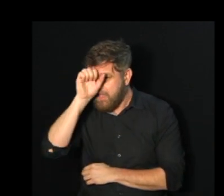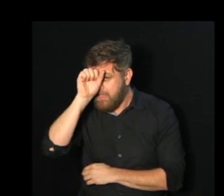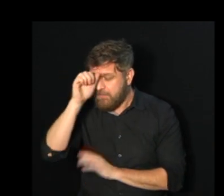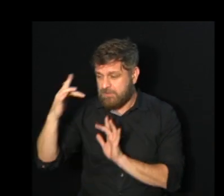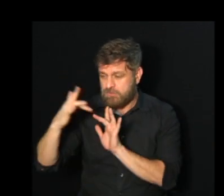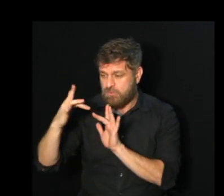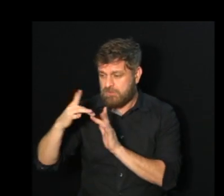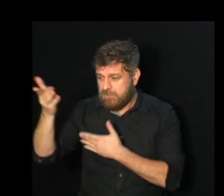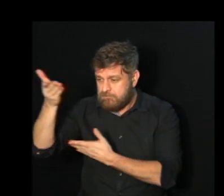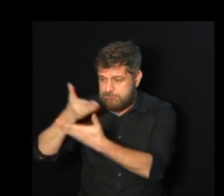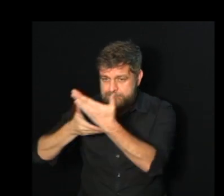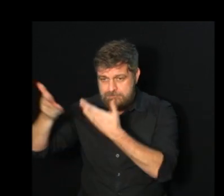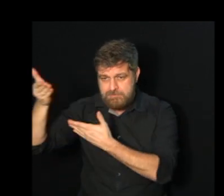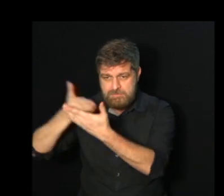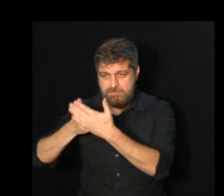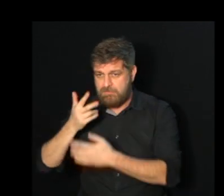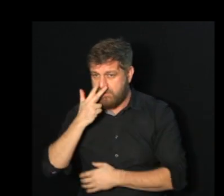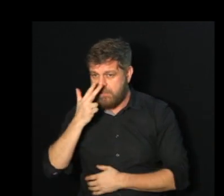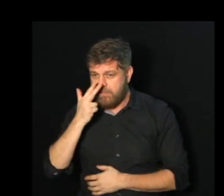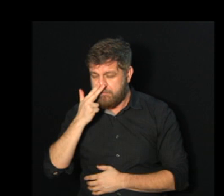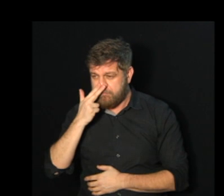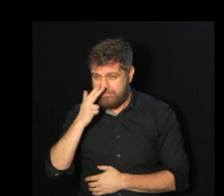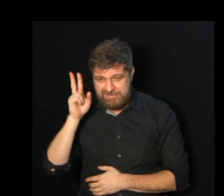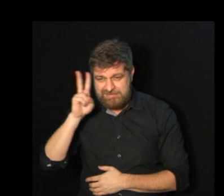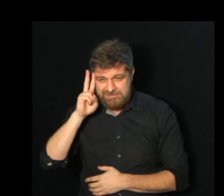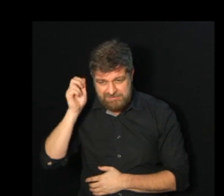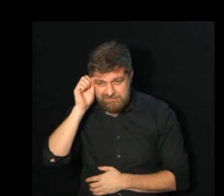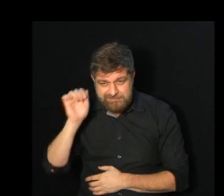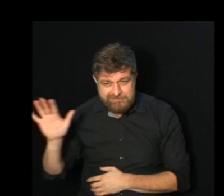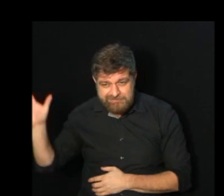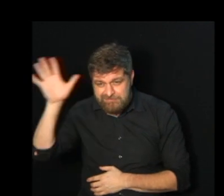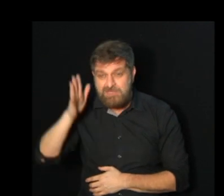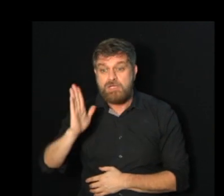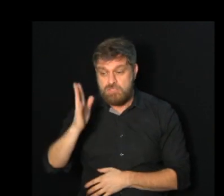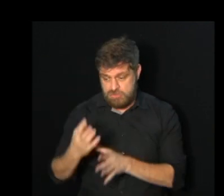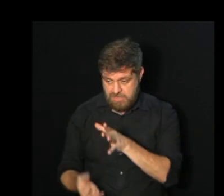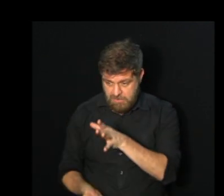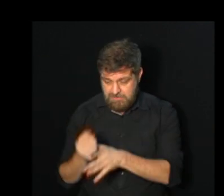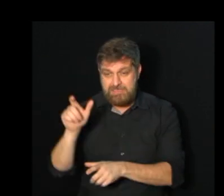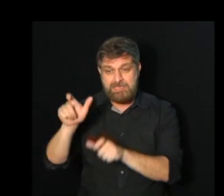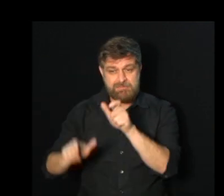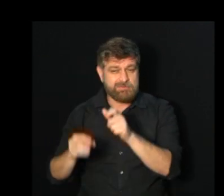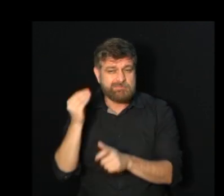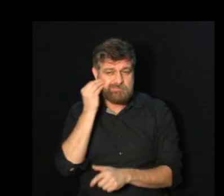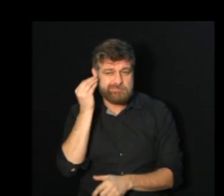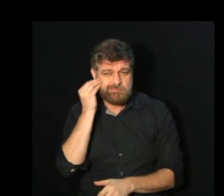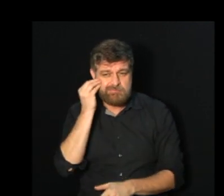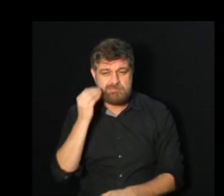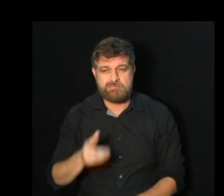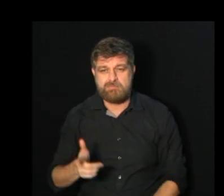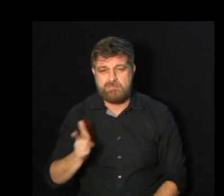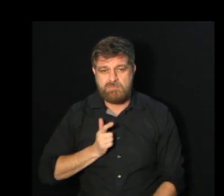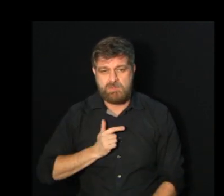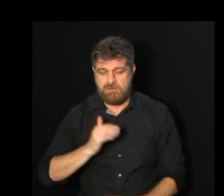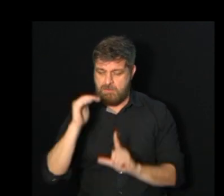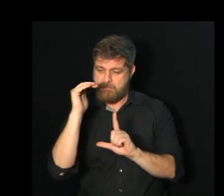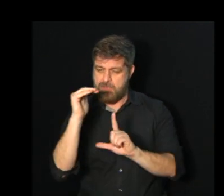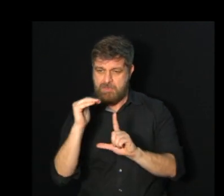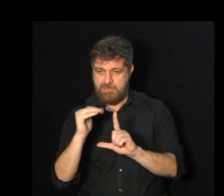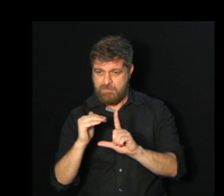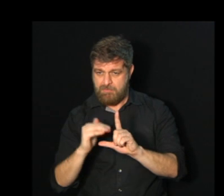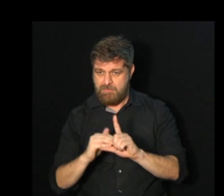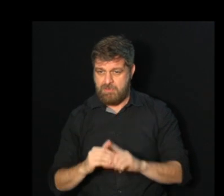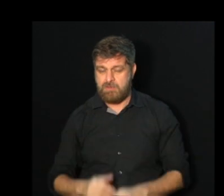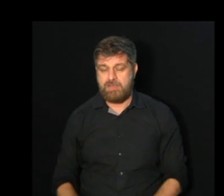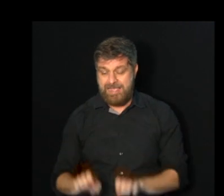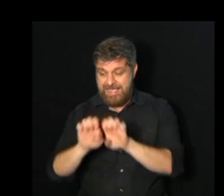mesmo, né? Isso parece um pouco de fantasia, mas já temos pessoas testando. Então, tudo isso é a infraestrutura do